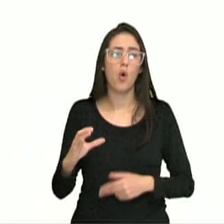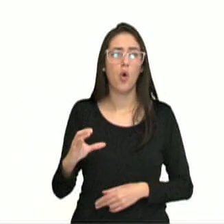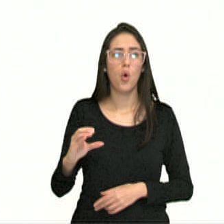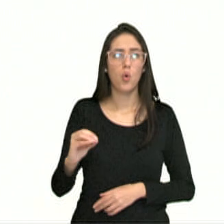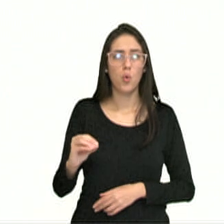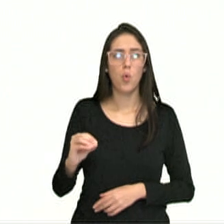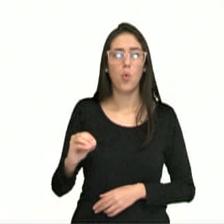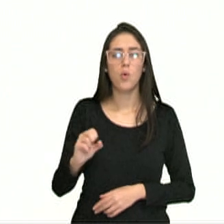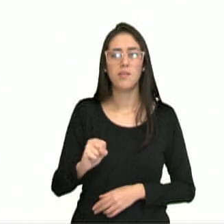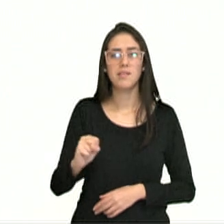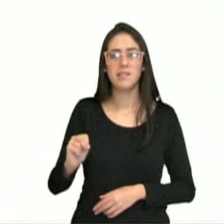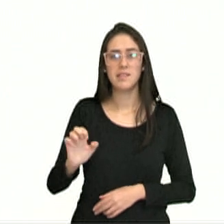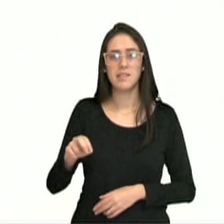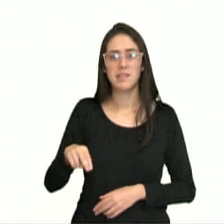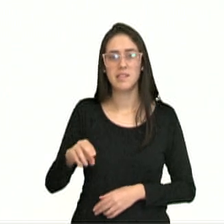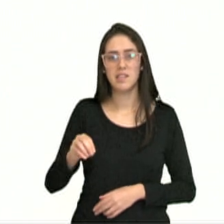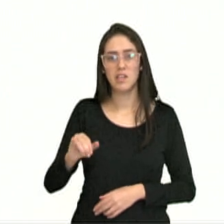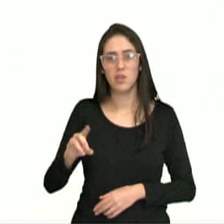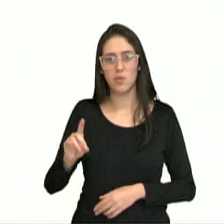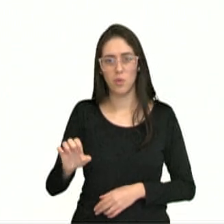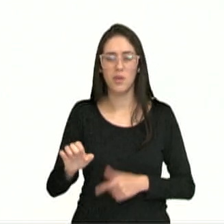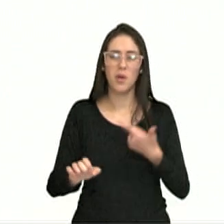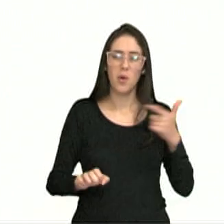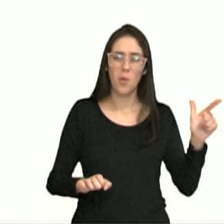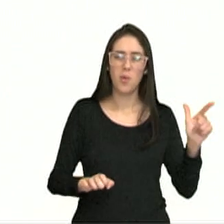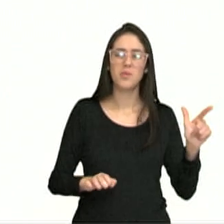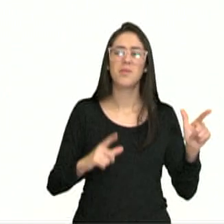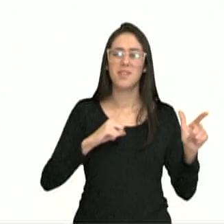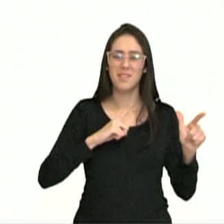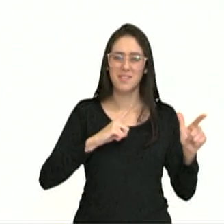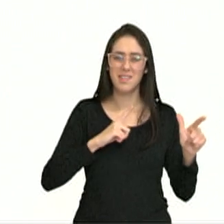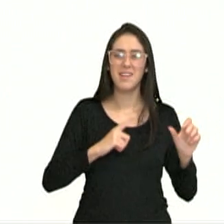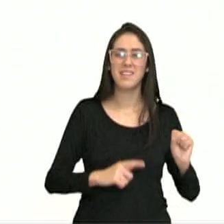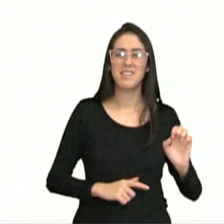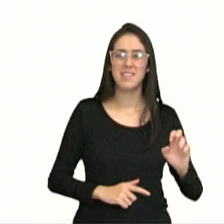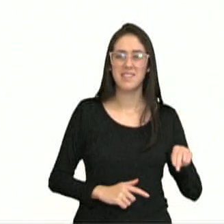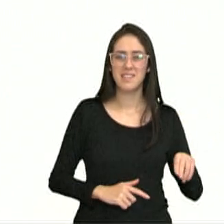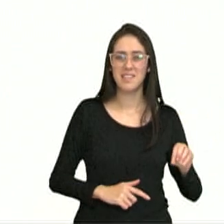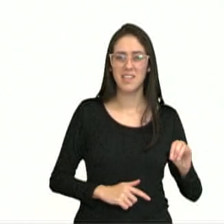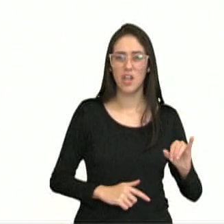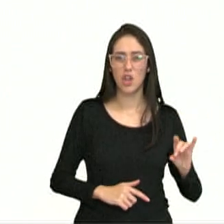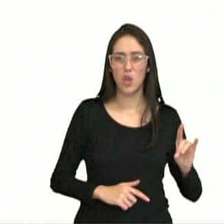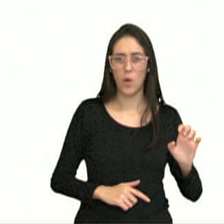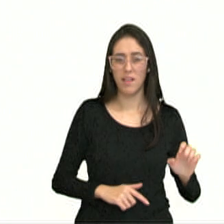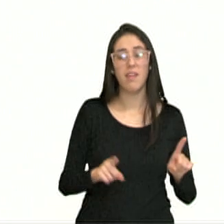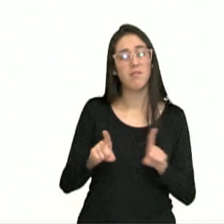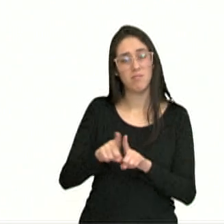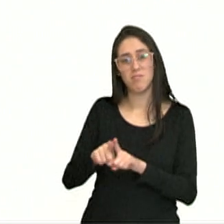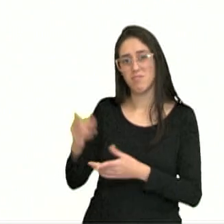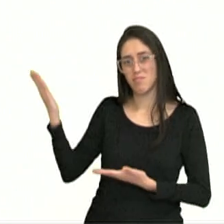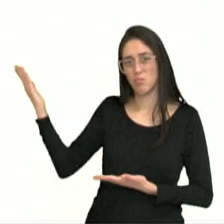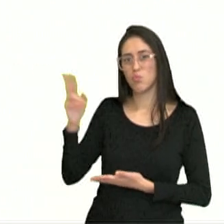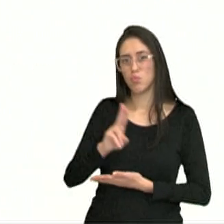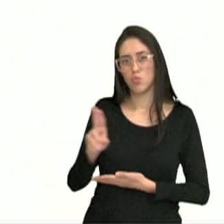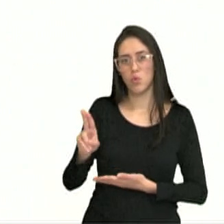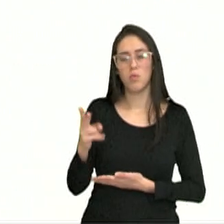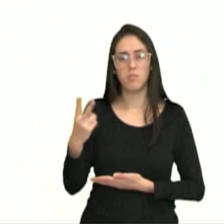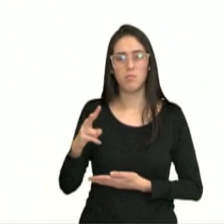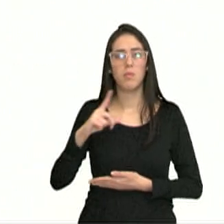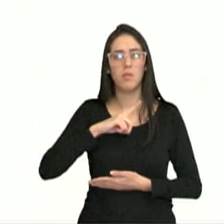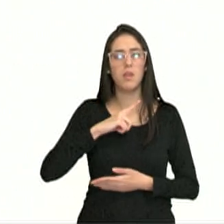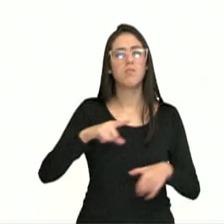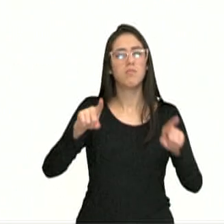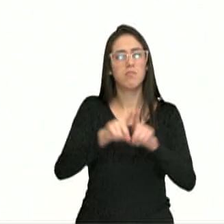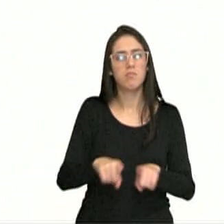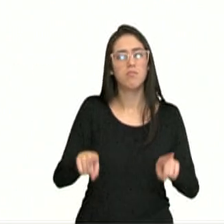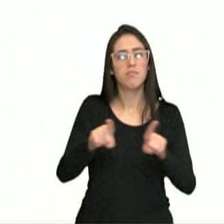no seno nós temos as senoides, aqui no cosseno nós temos as cossenoides, que são aquelas